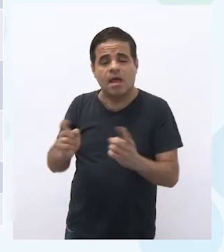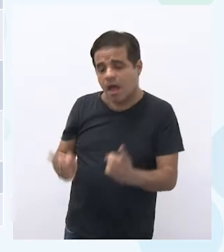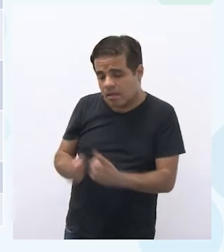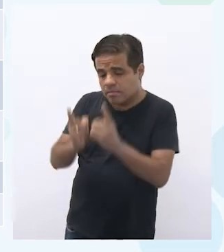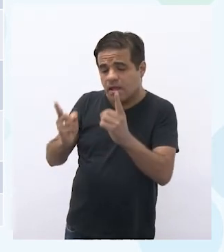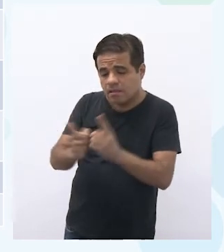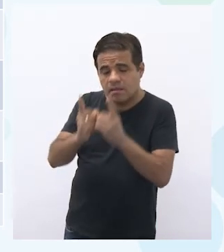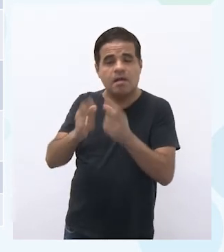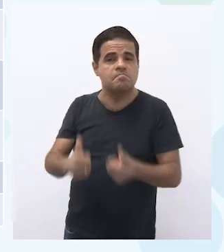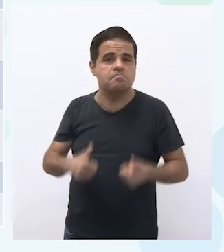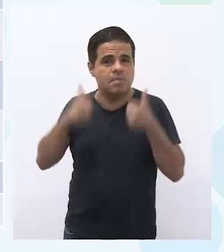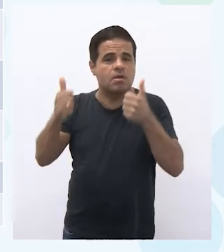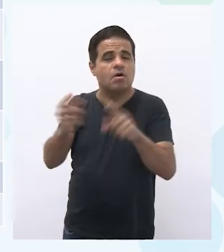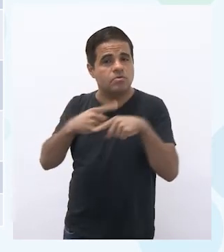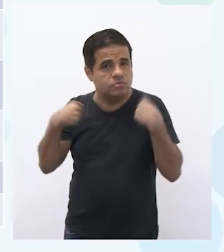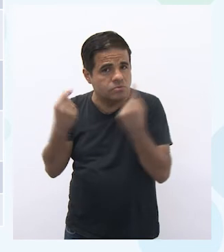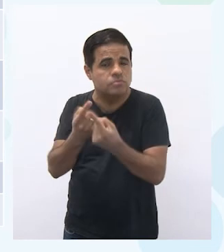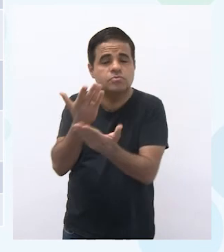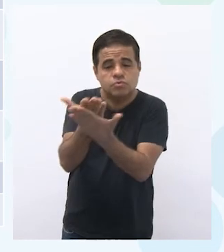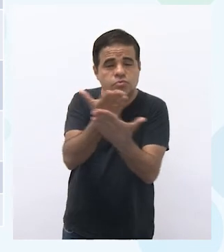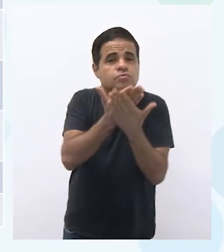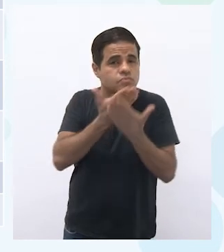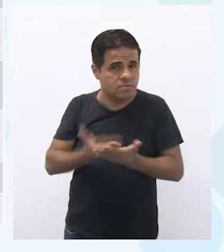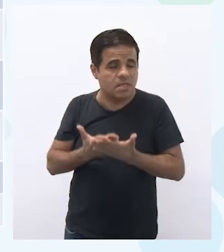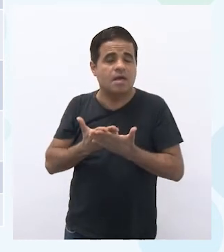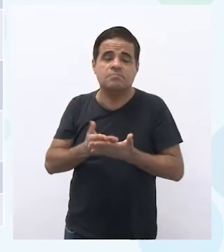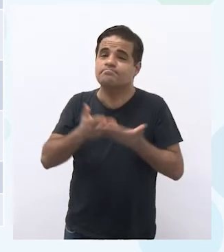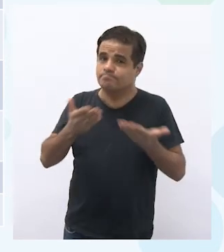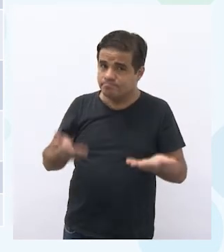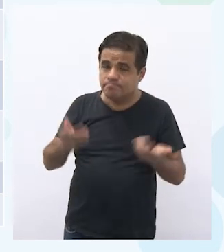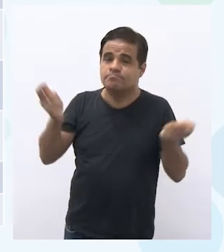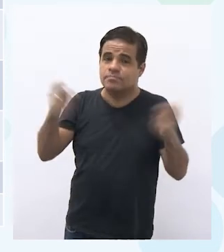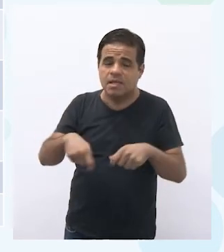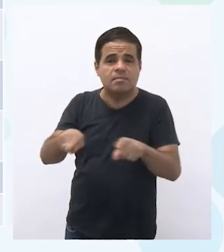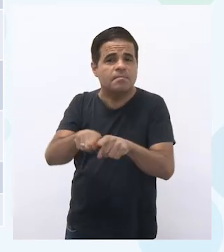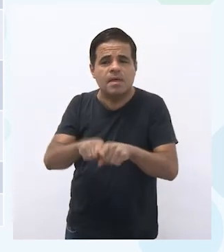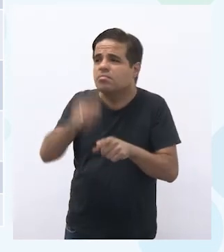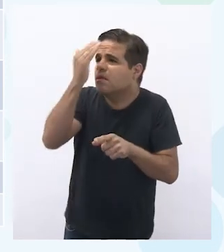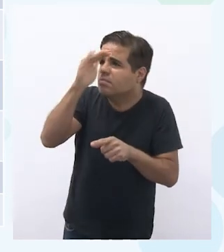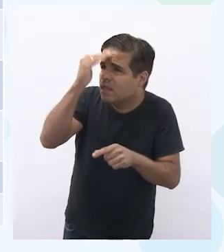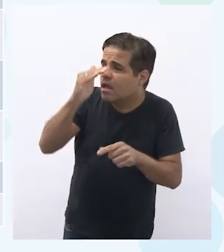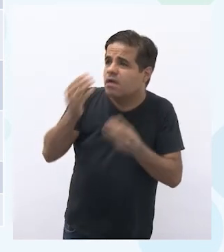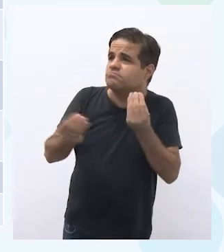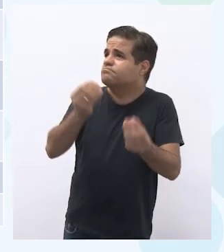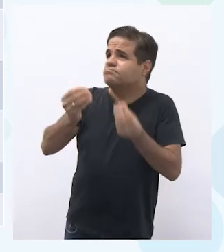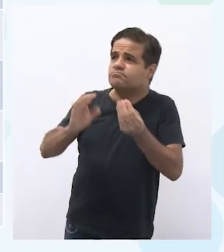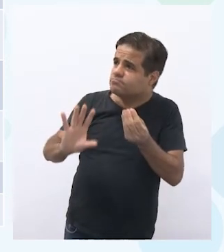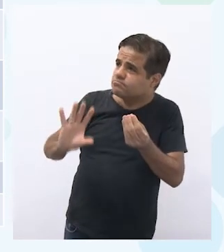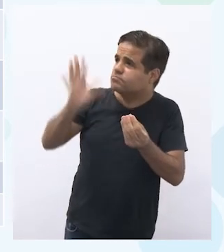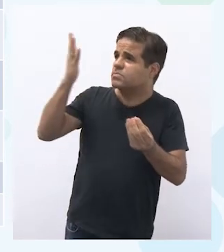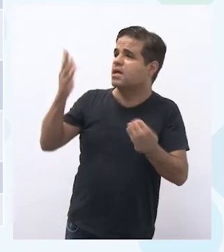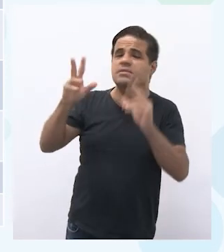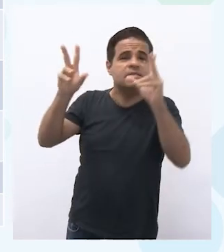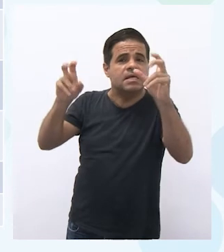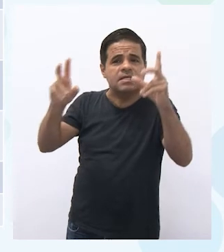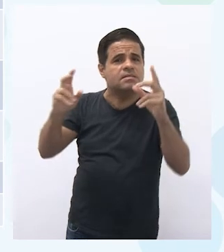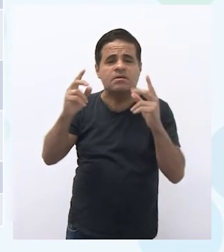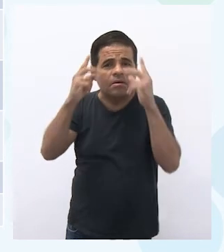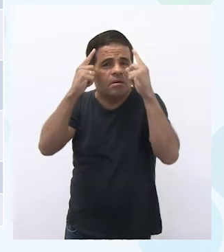melhor aos nossos estudantes, né? E entendermos como é que acontece essa questão da